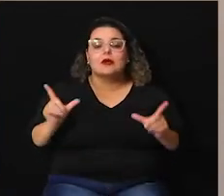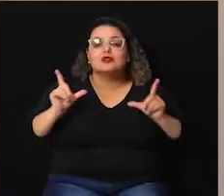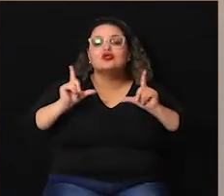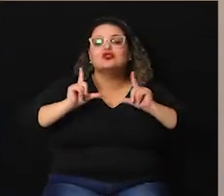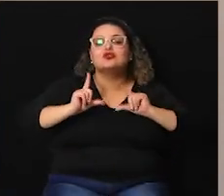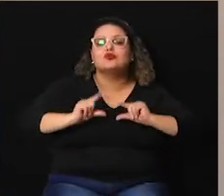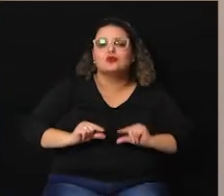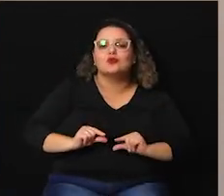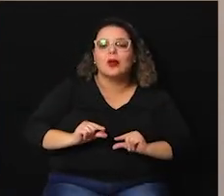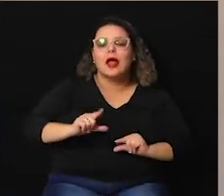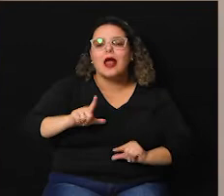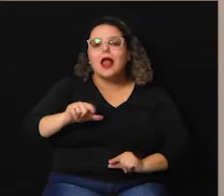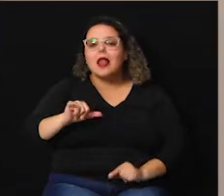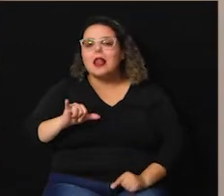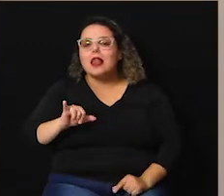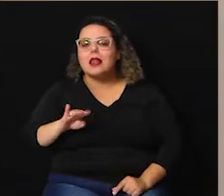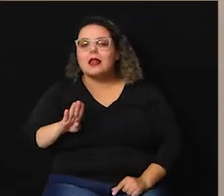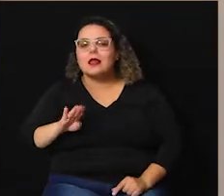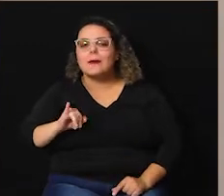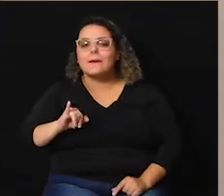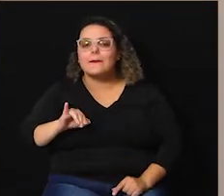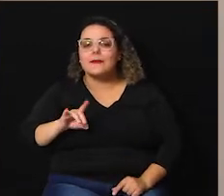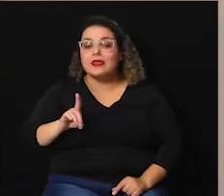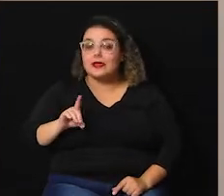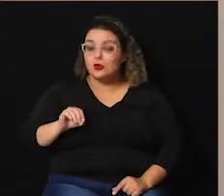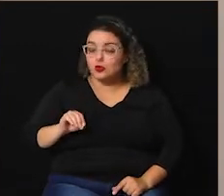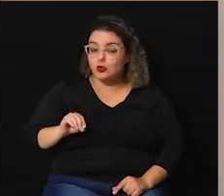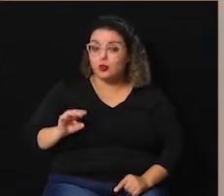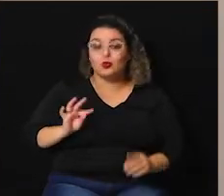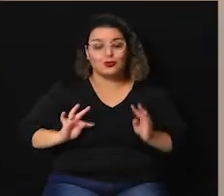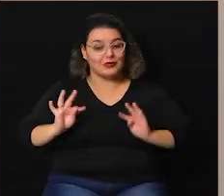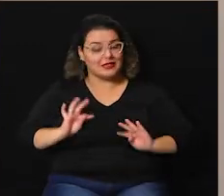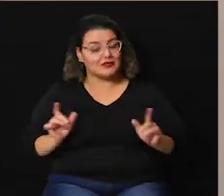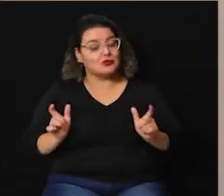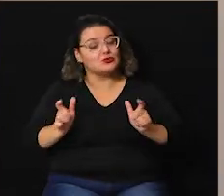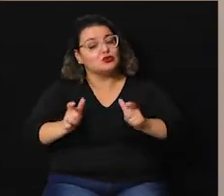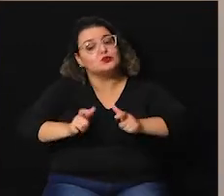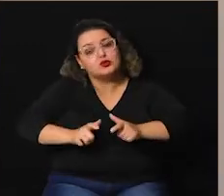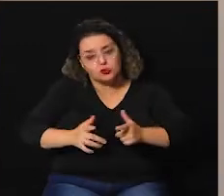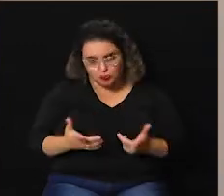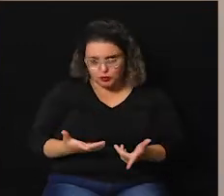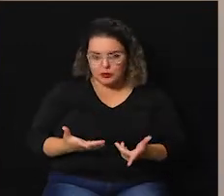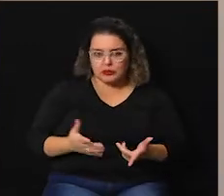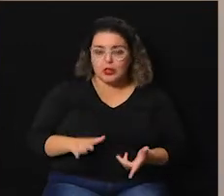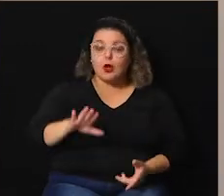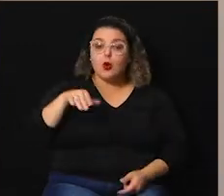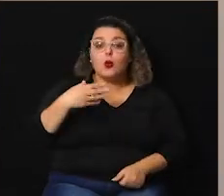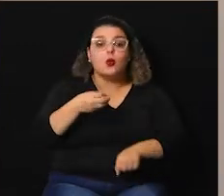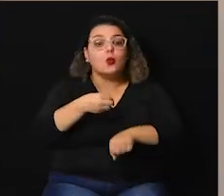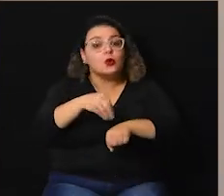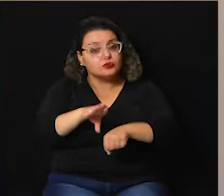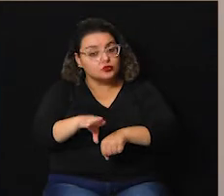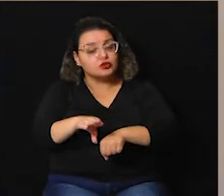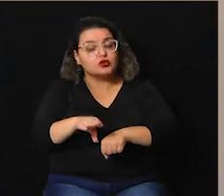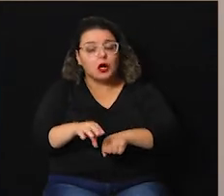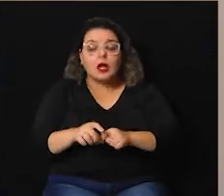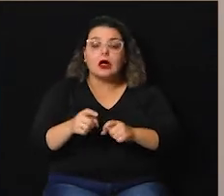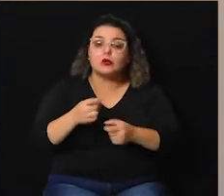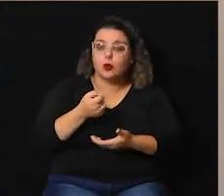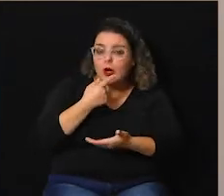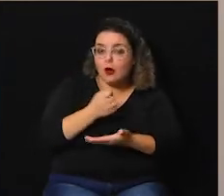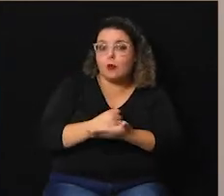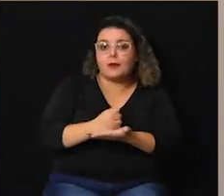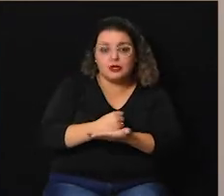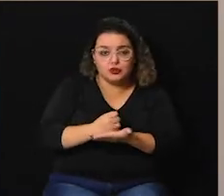é o interesse sexual. Então, é o tipo de medicamento que, quando indicado, é um medicamento